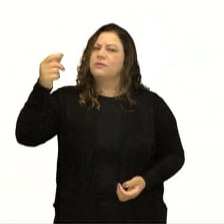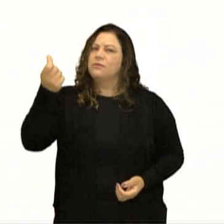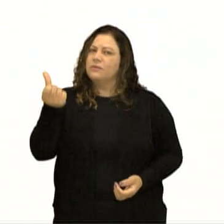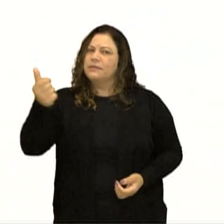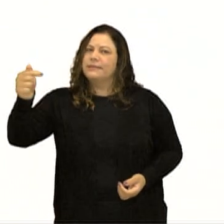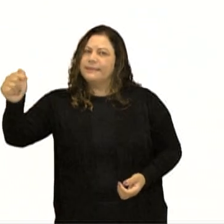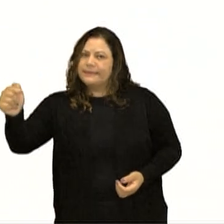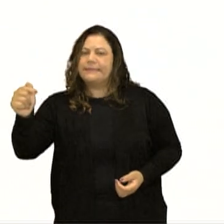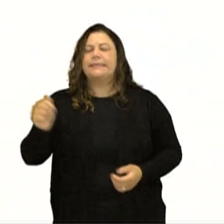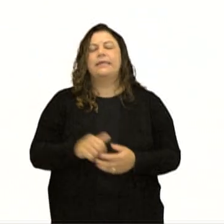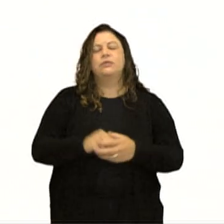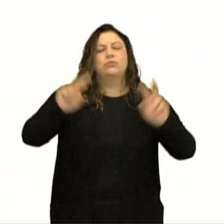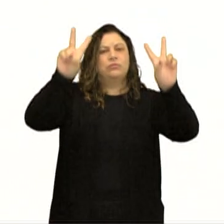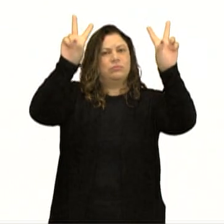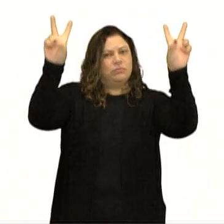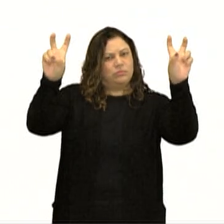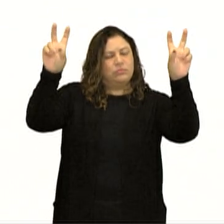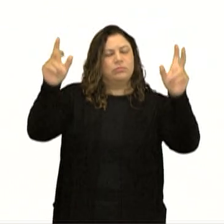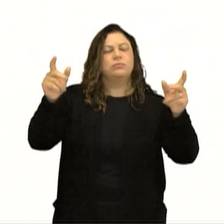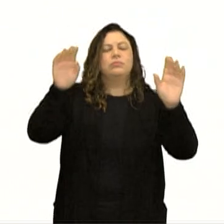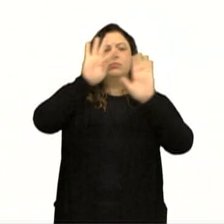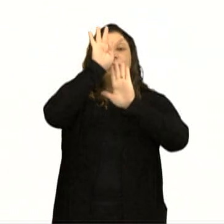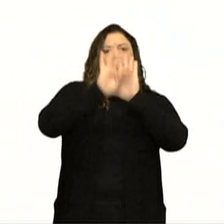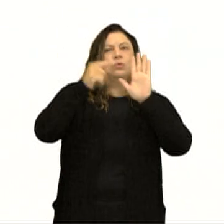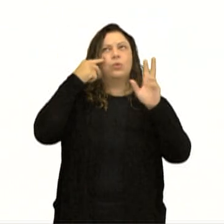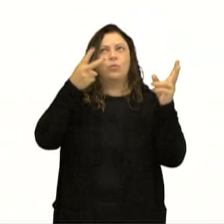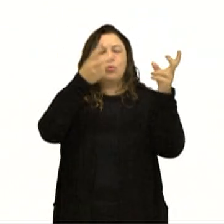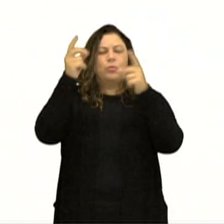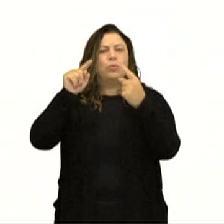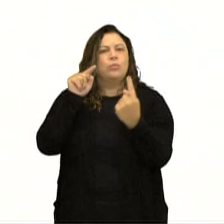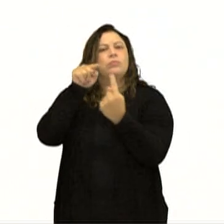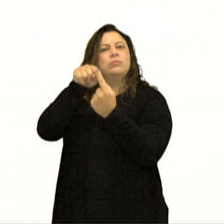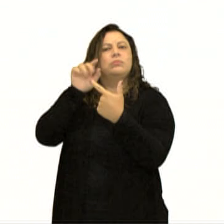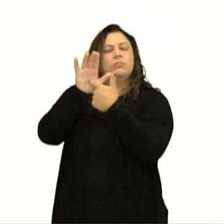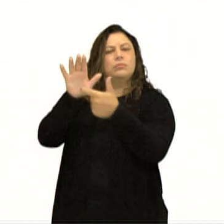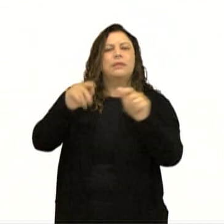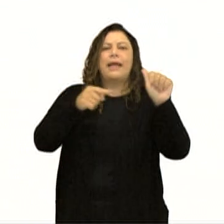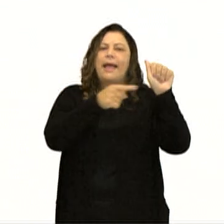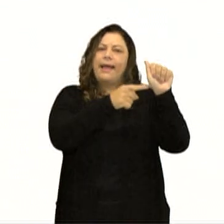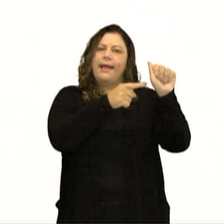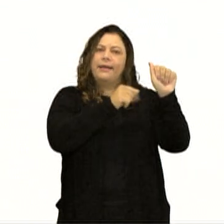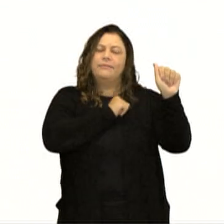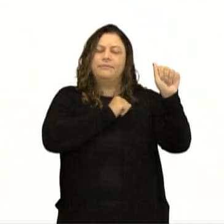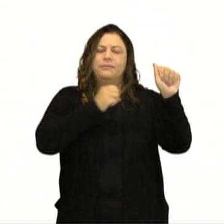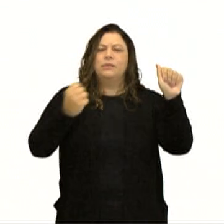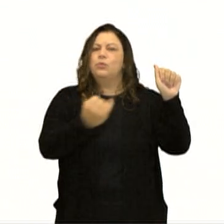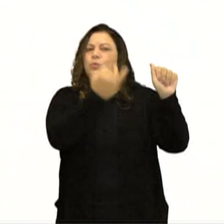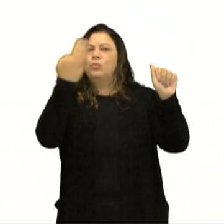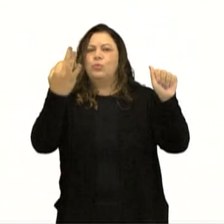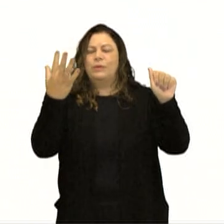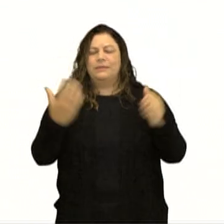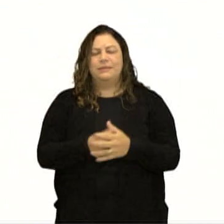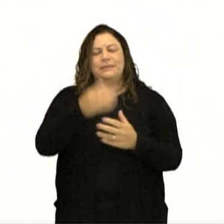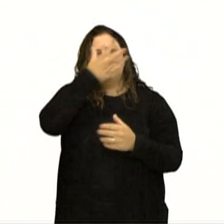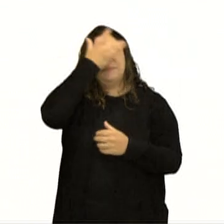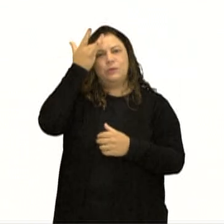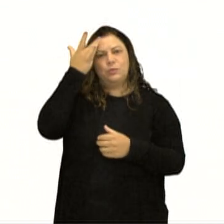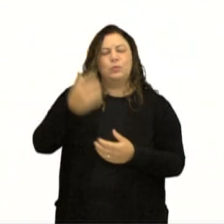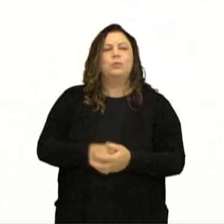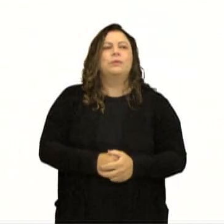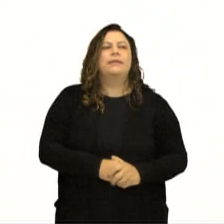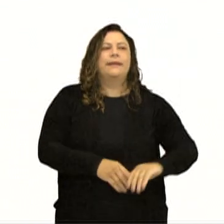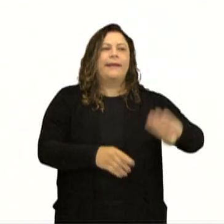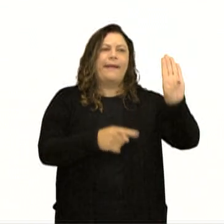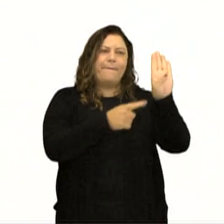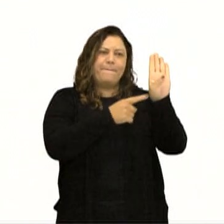no texto, o que eles indicam? Letra A, o número de passageiros. Letra B, o número